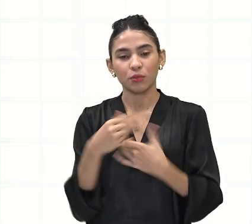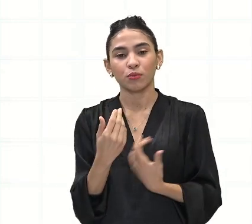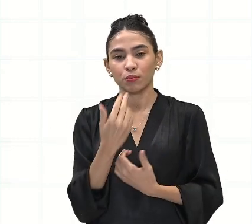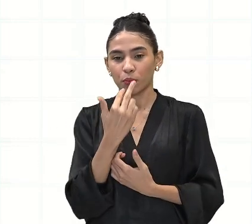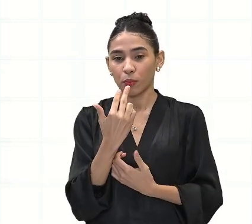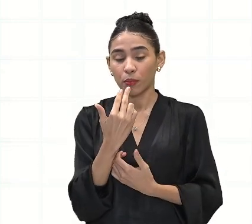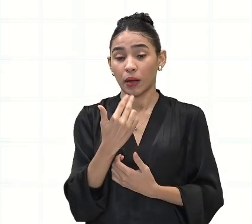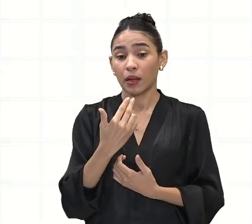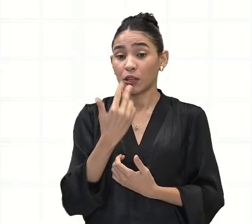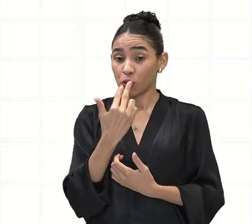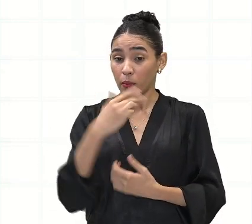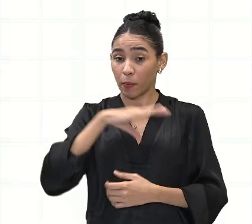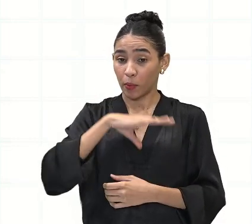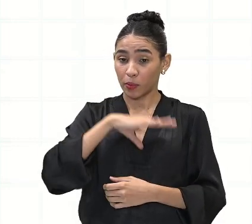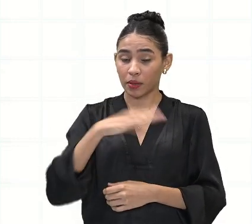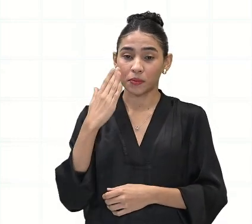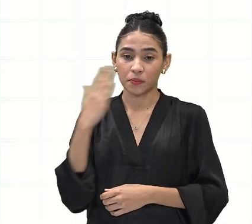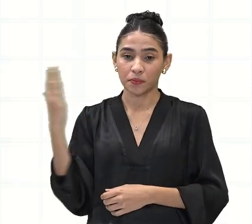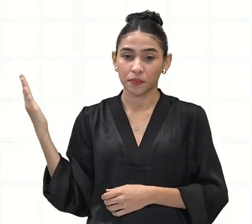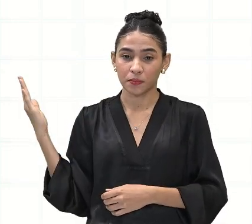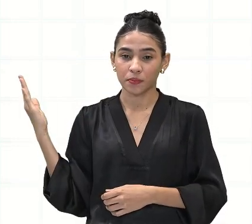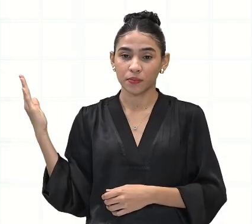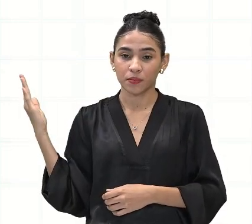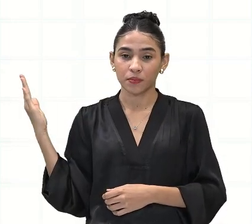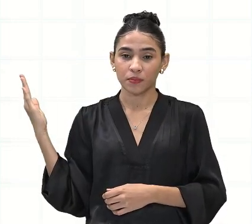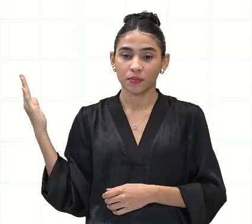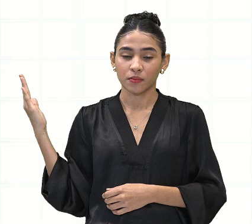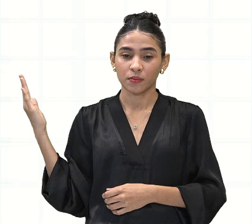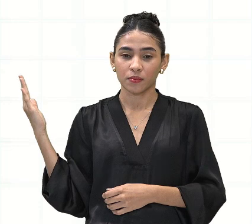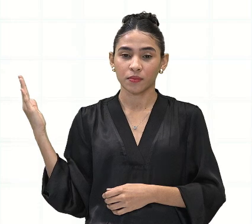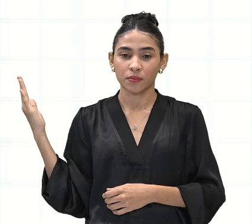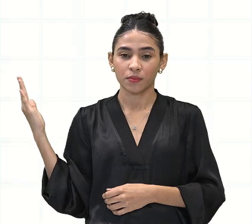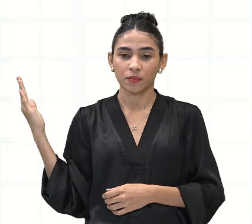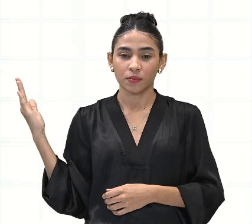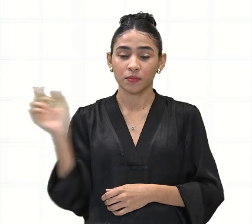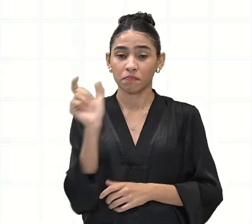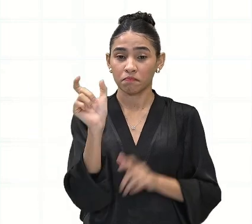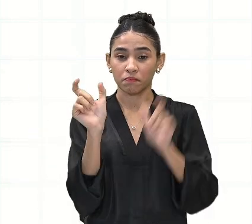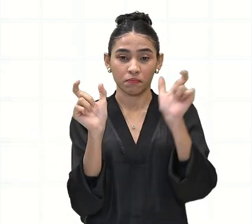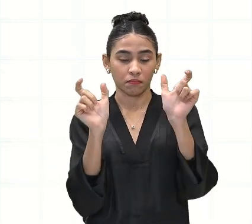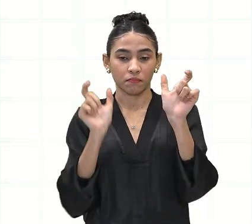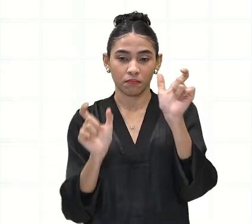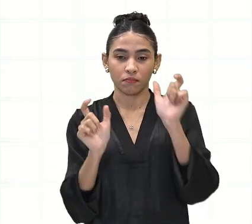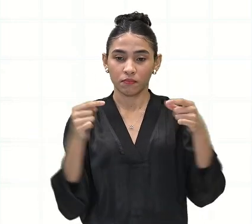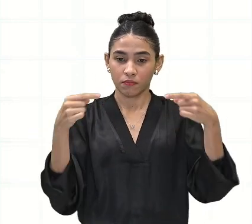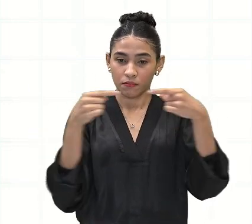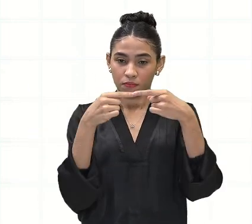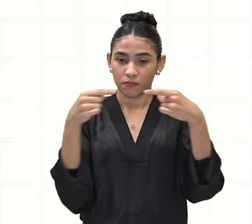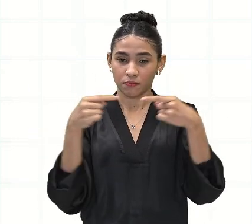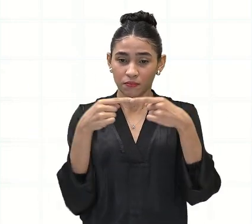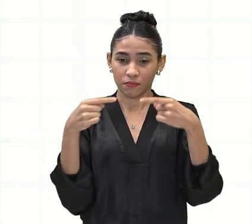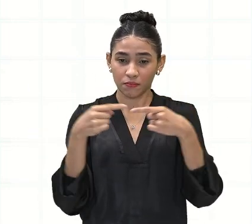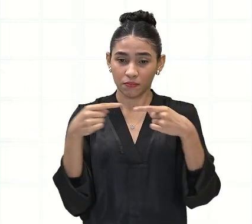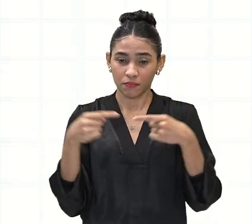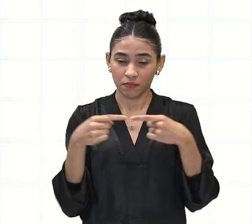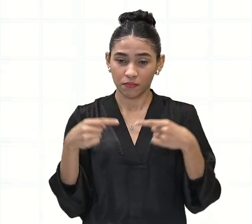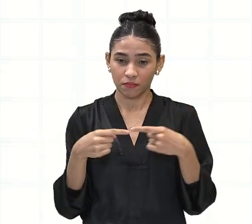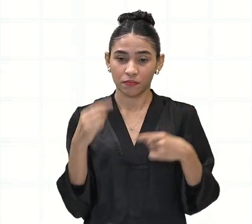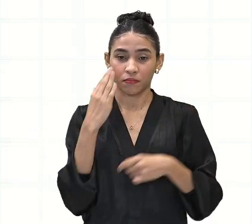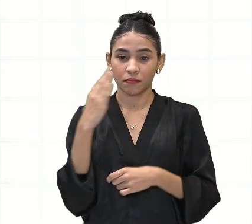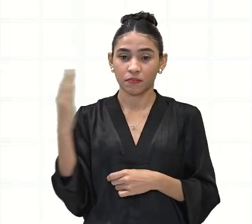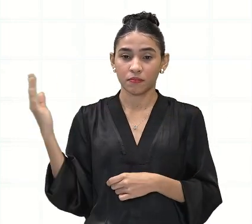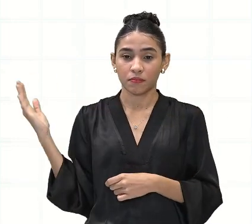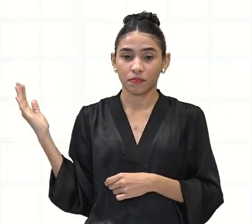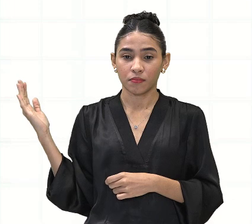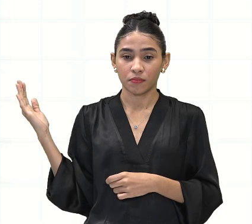imbróglio. Udinese, udinês. Juventino, juventino. Violoncello, violoncelo. Lasanha,